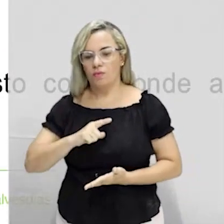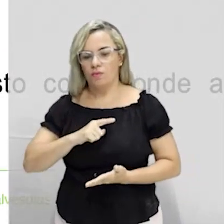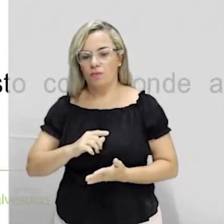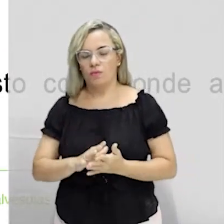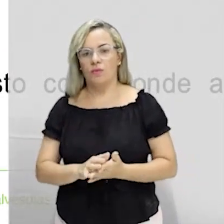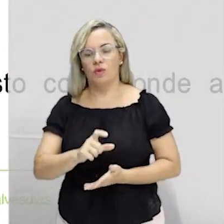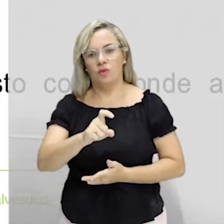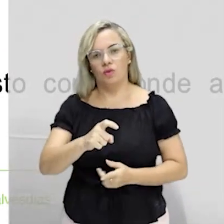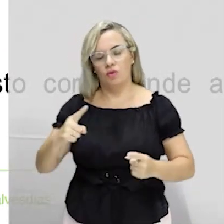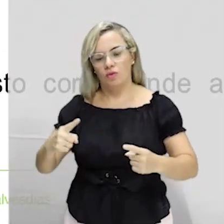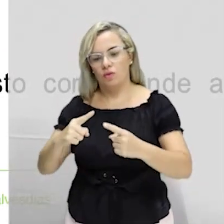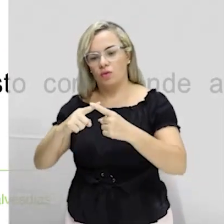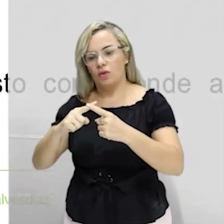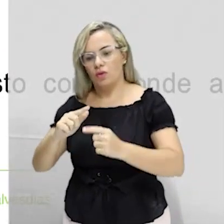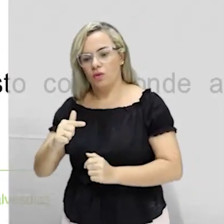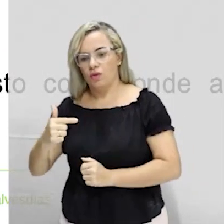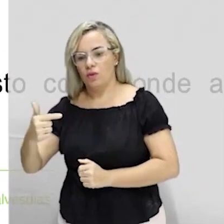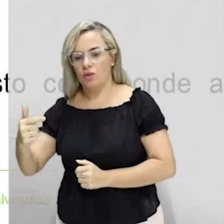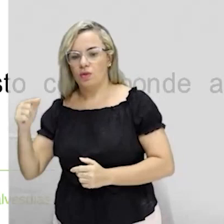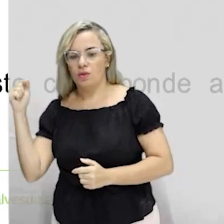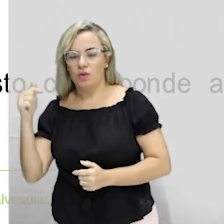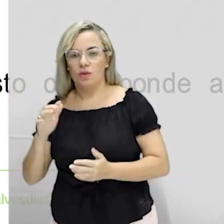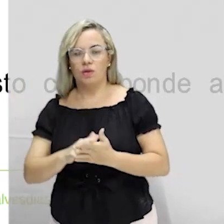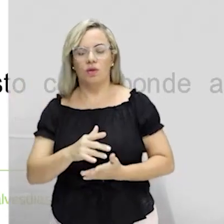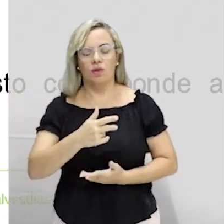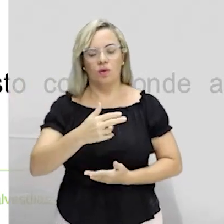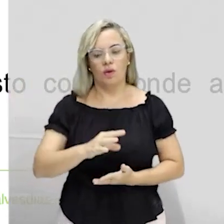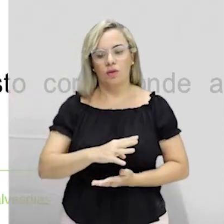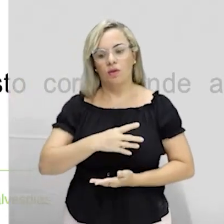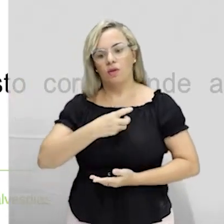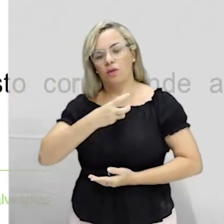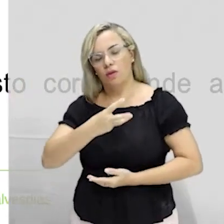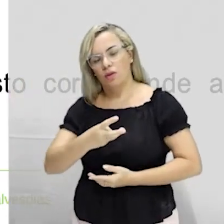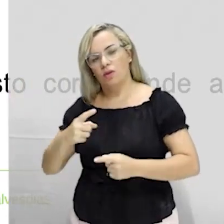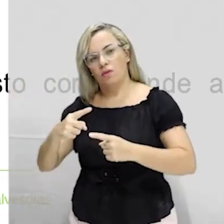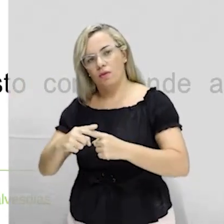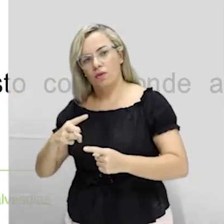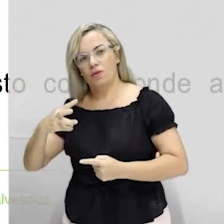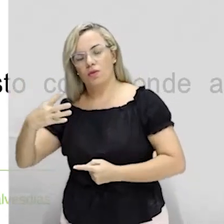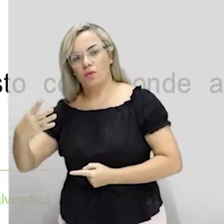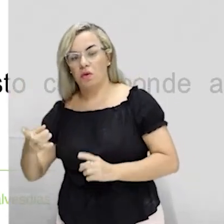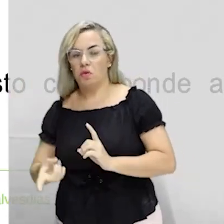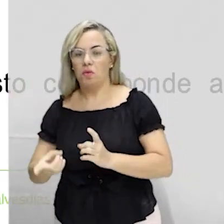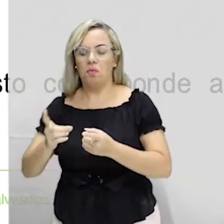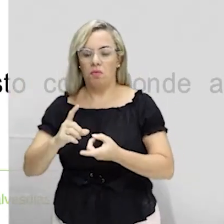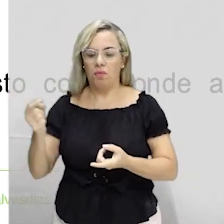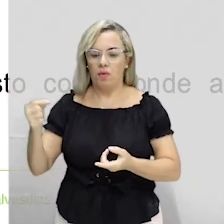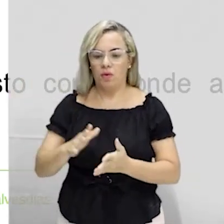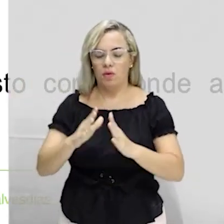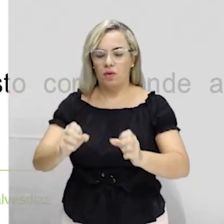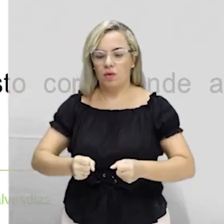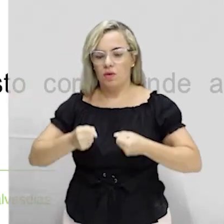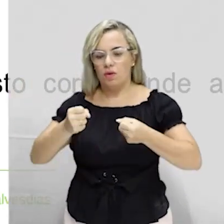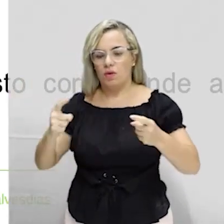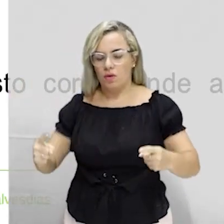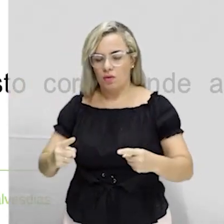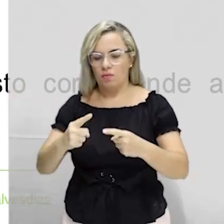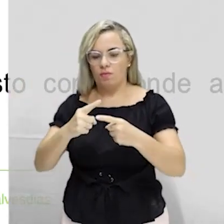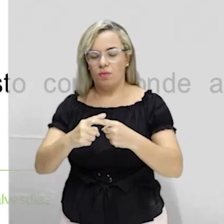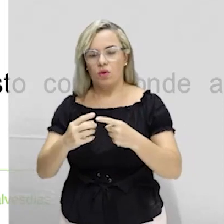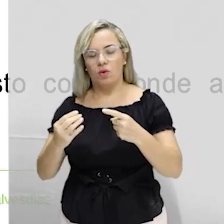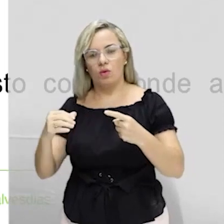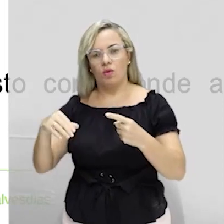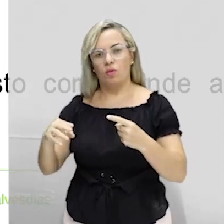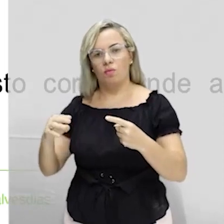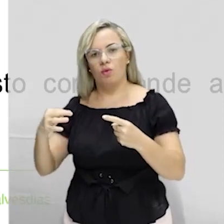x vezes 2, ou 2 vezes x, igual a 3 vezes 4, ou 4 vezes 3. Lembra que a multiplicação ela é comutativa, então